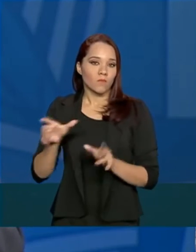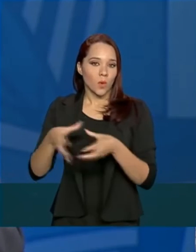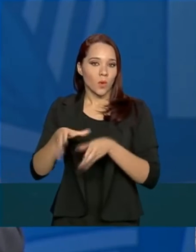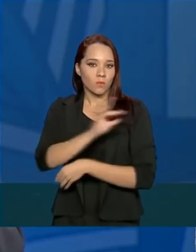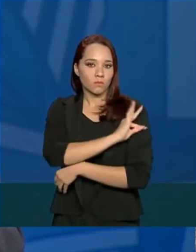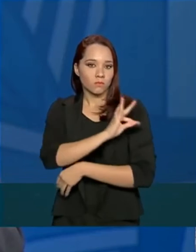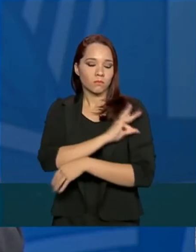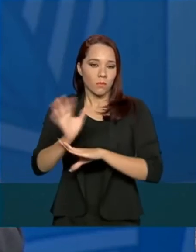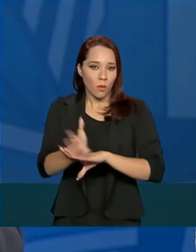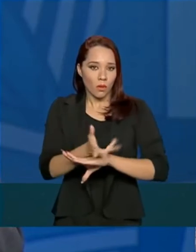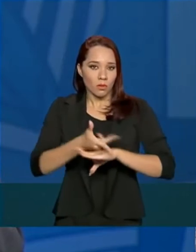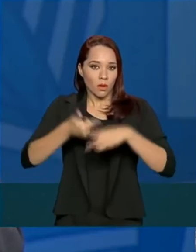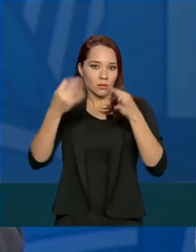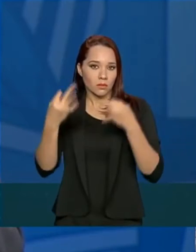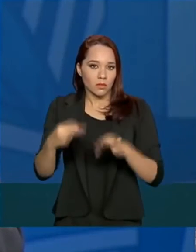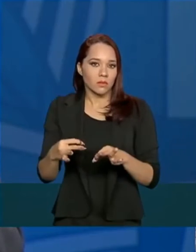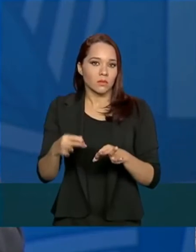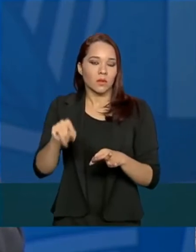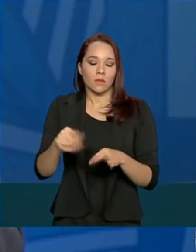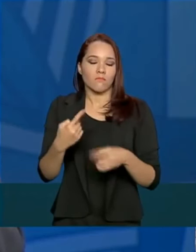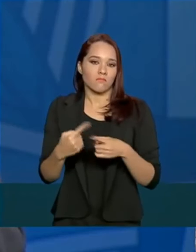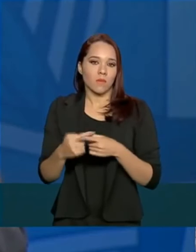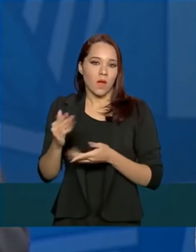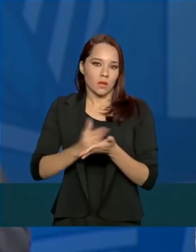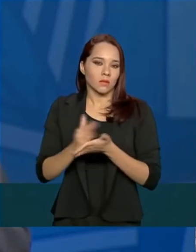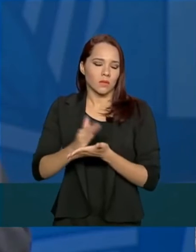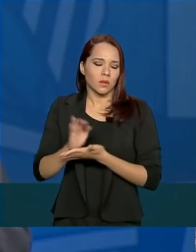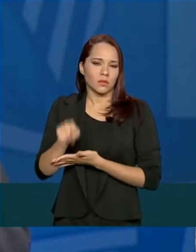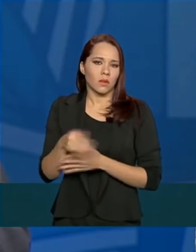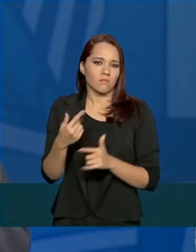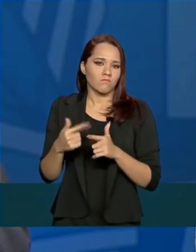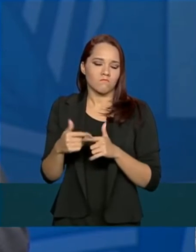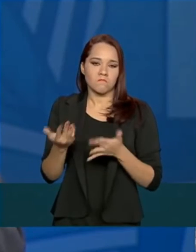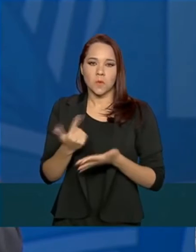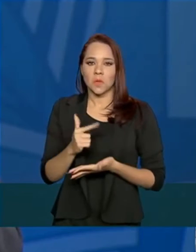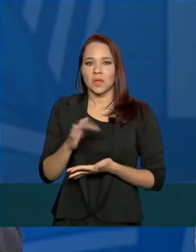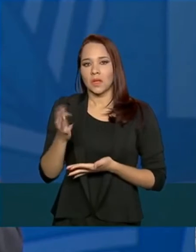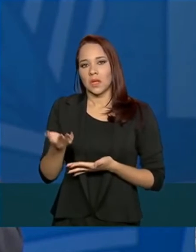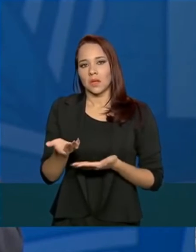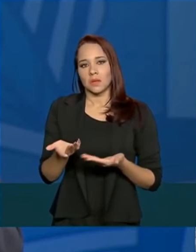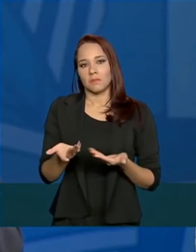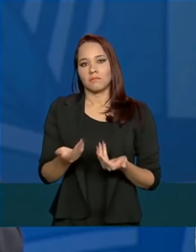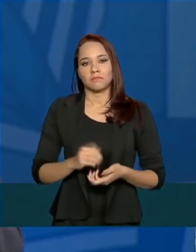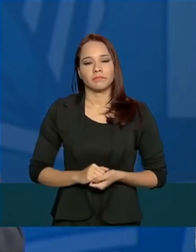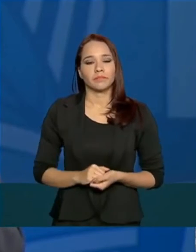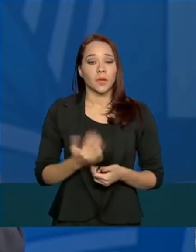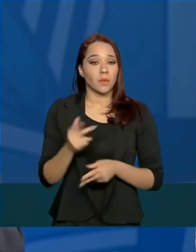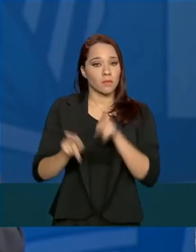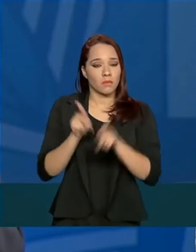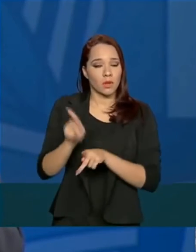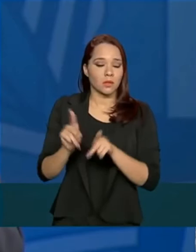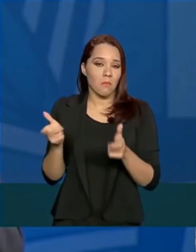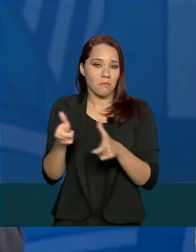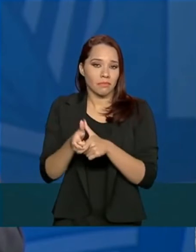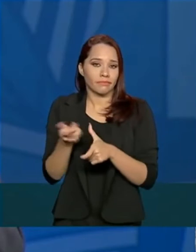de qualidade, devido até ao pequena nível, a pequena população do